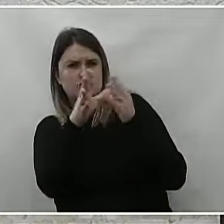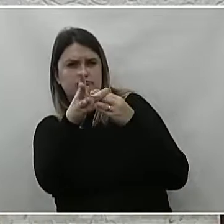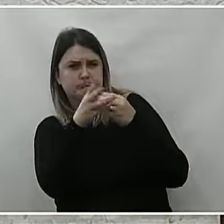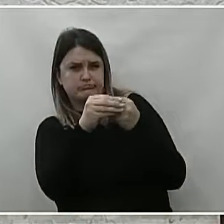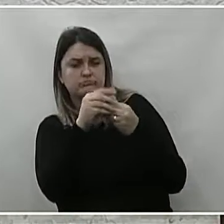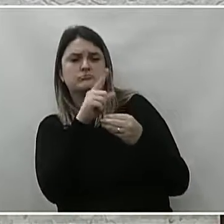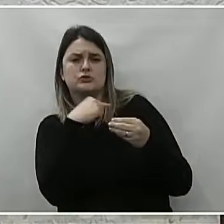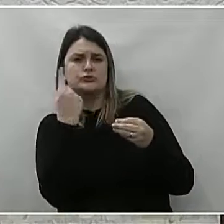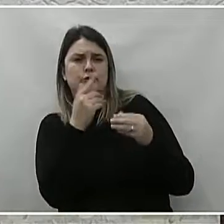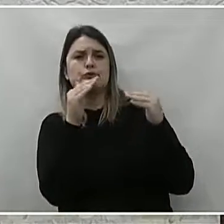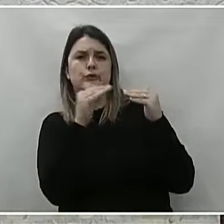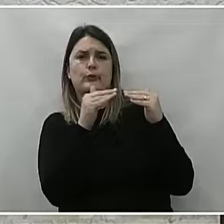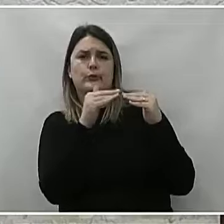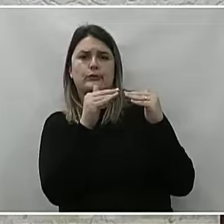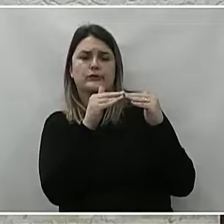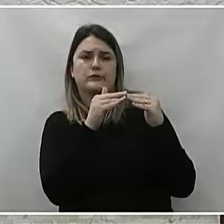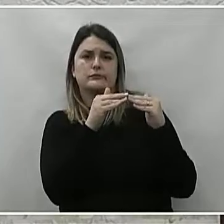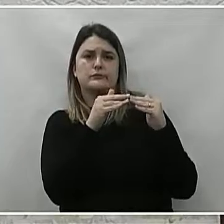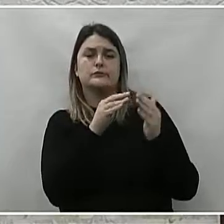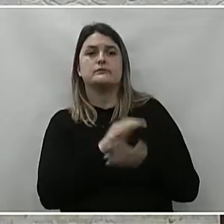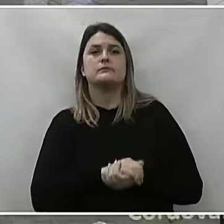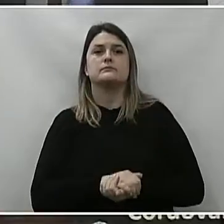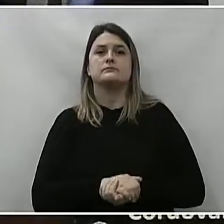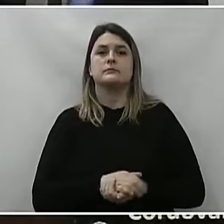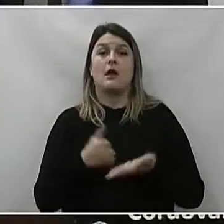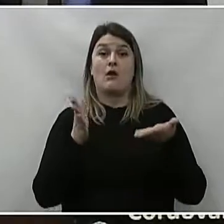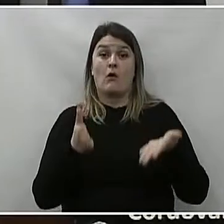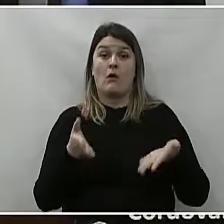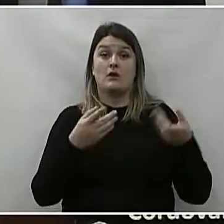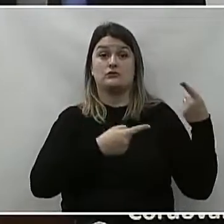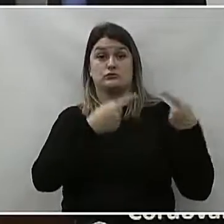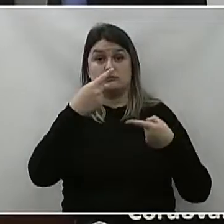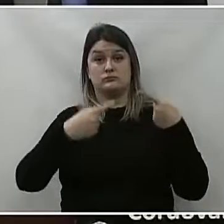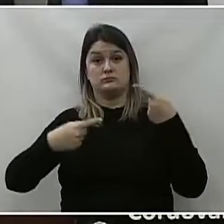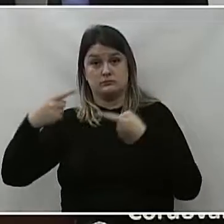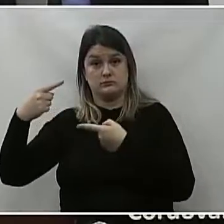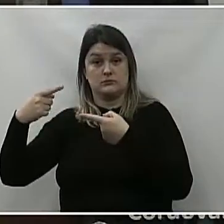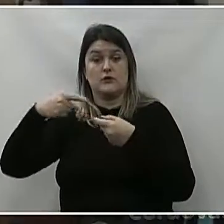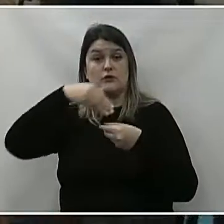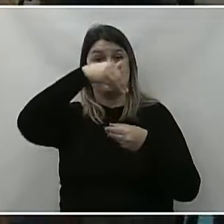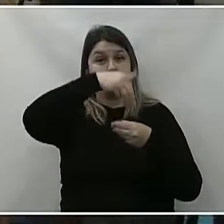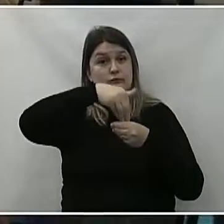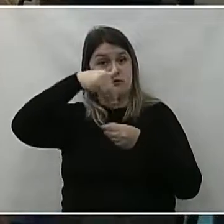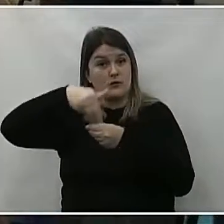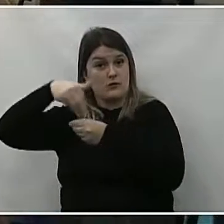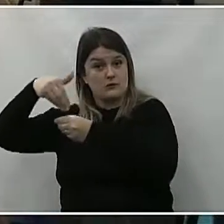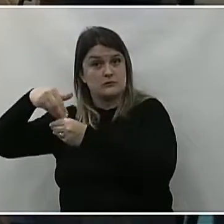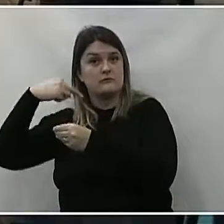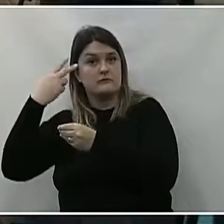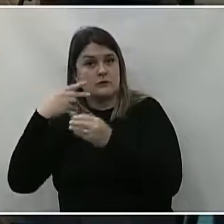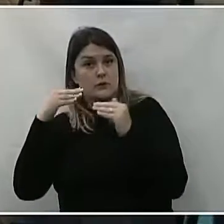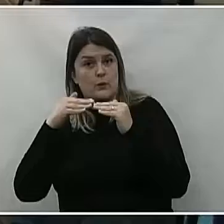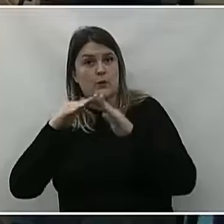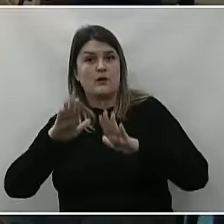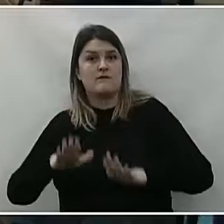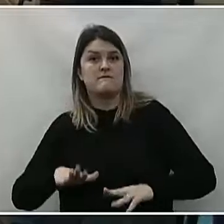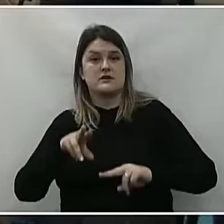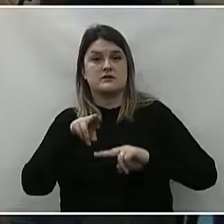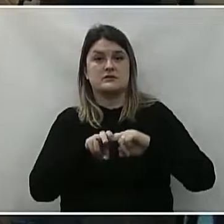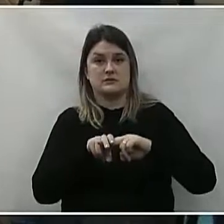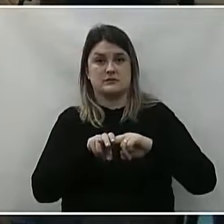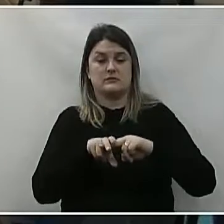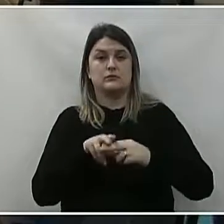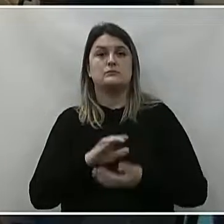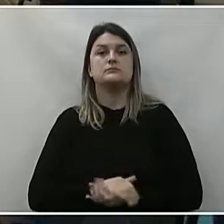anexo, e oferecemos o parecer. Favorável ao parecer. Em discussão. Em votação. Senhores vereadores que aprovam,